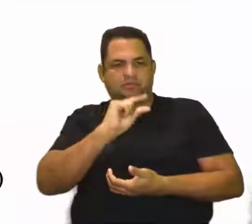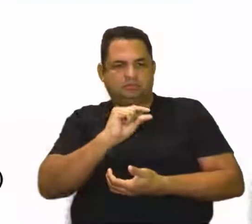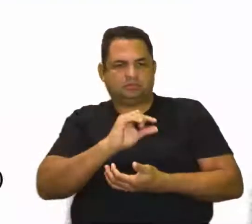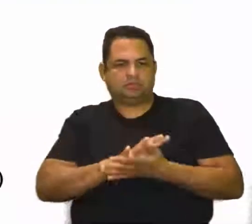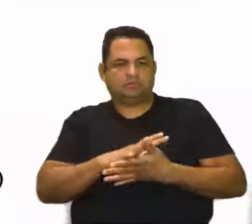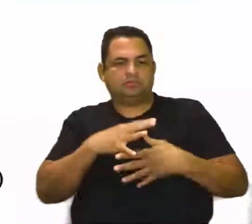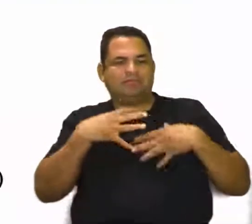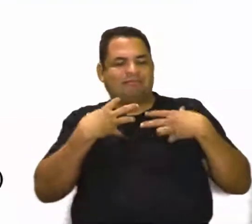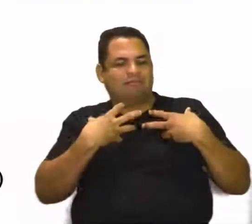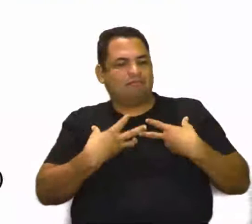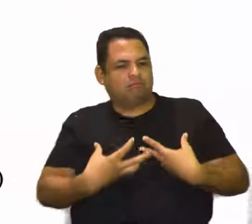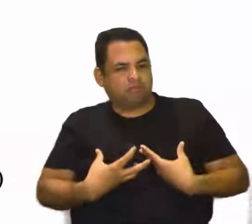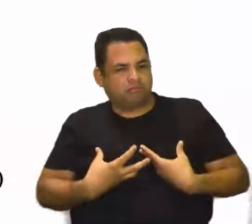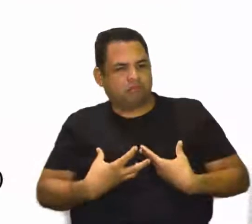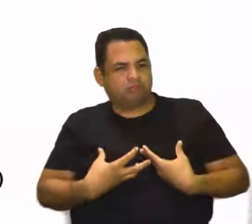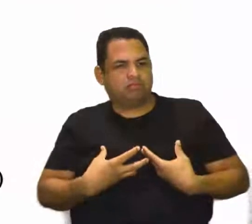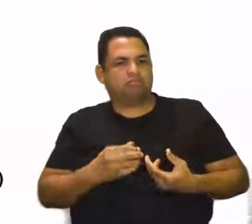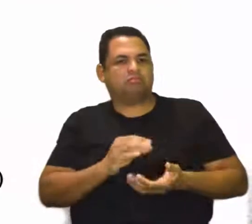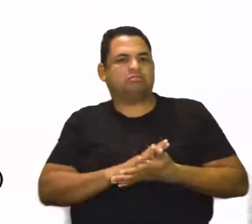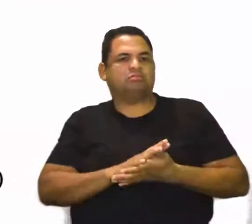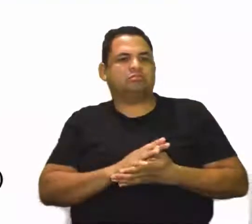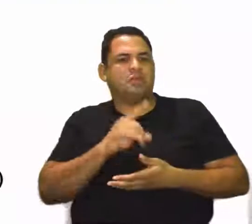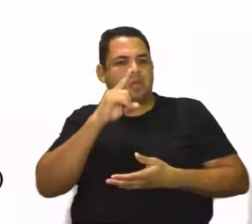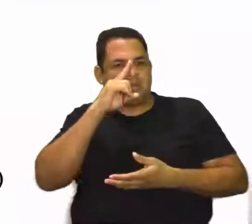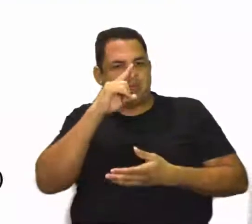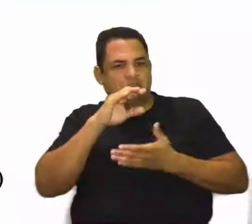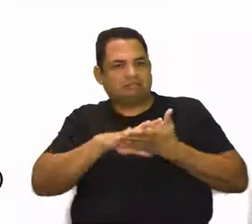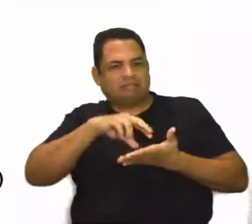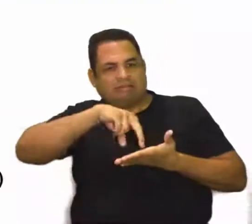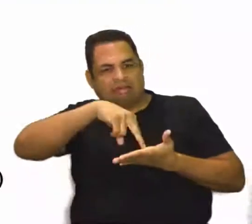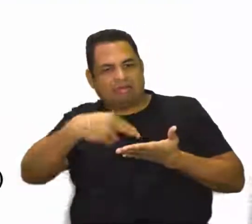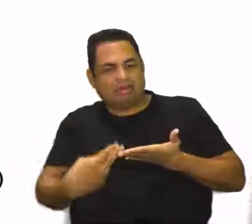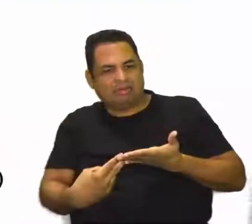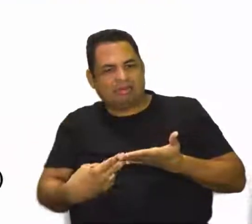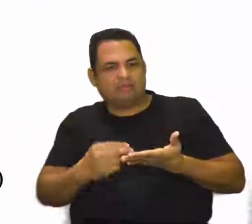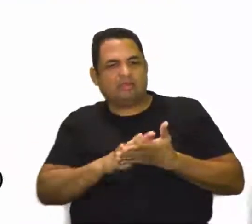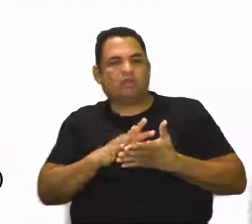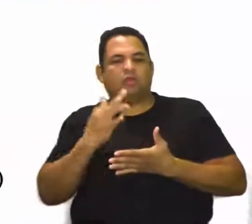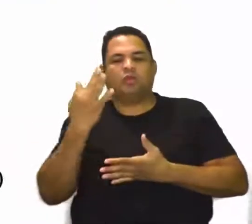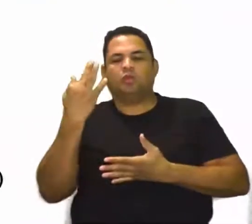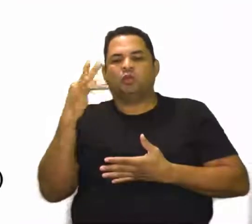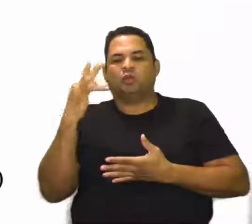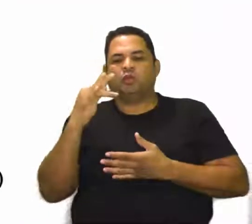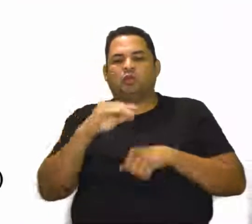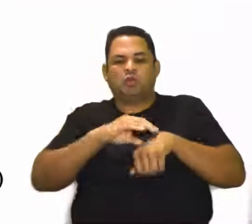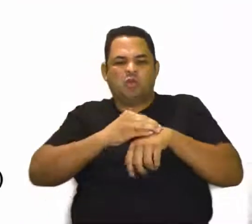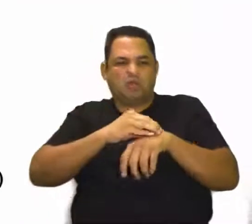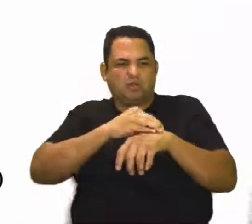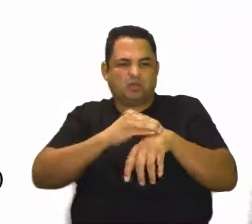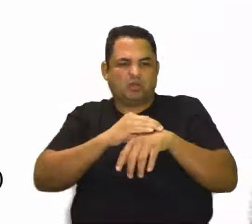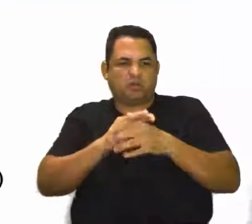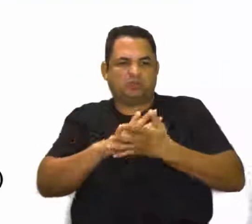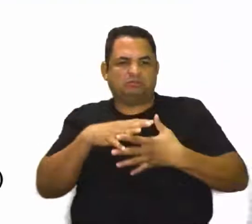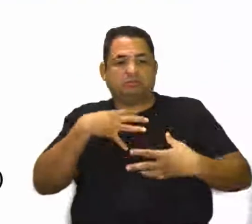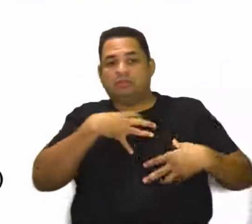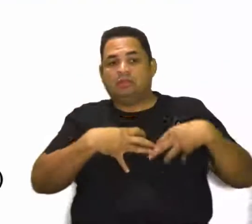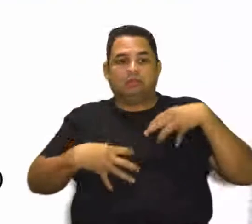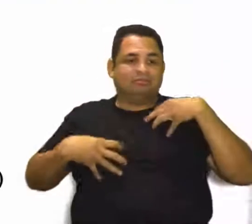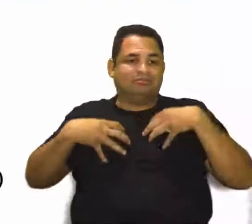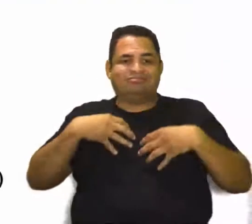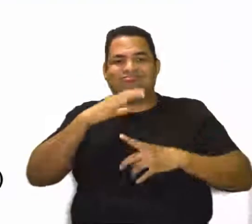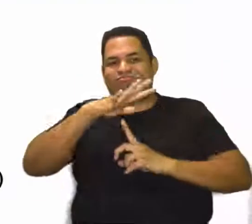O cansaço, o risco de quedas, as dores nas articulações, a